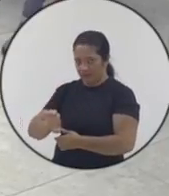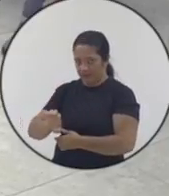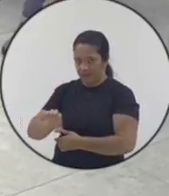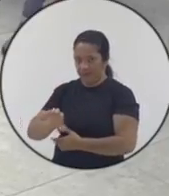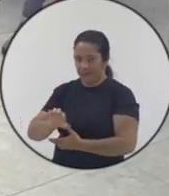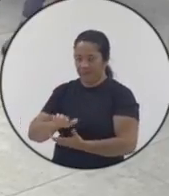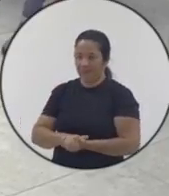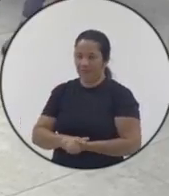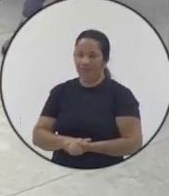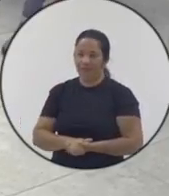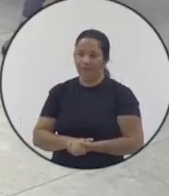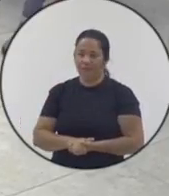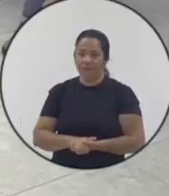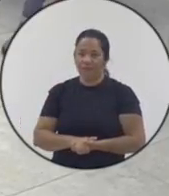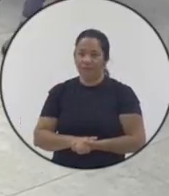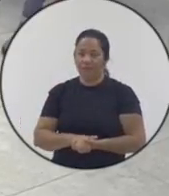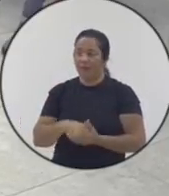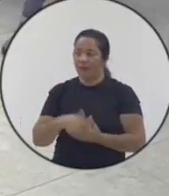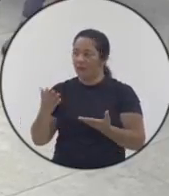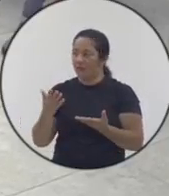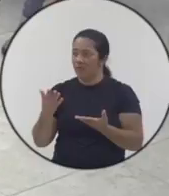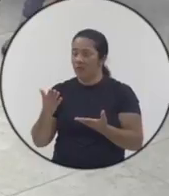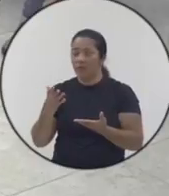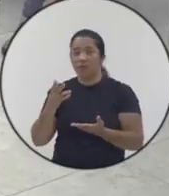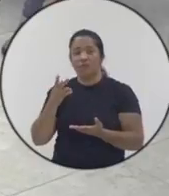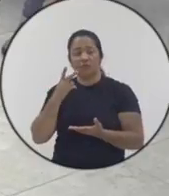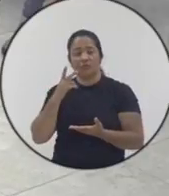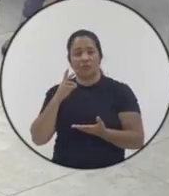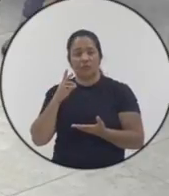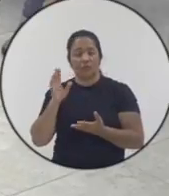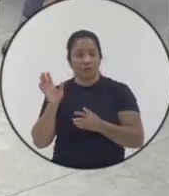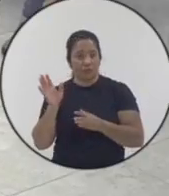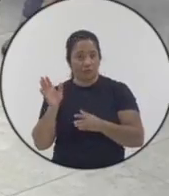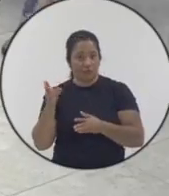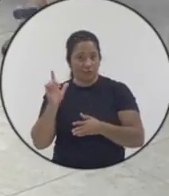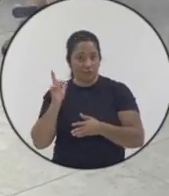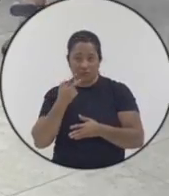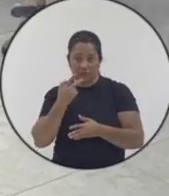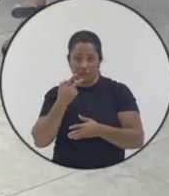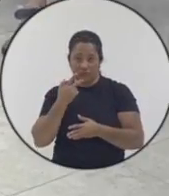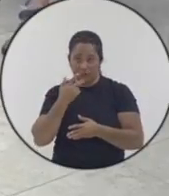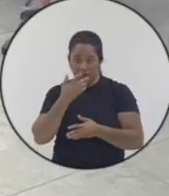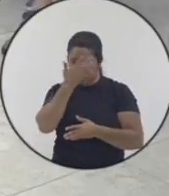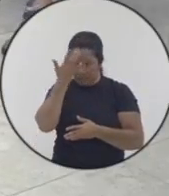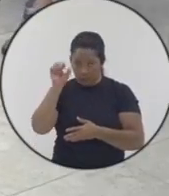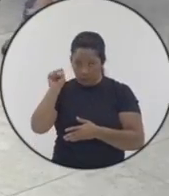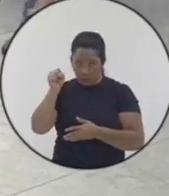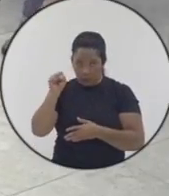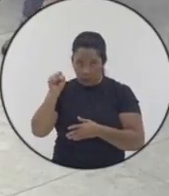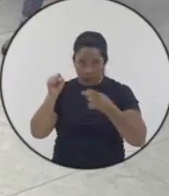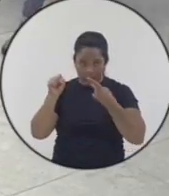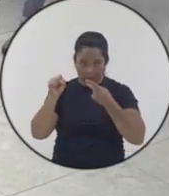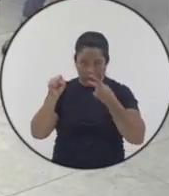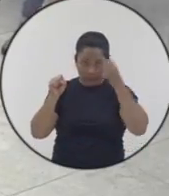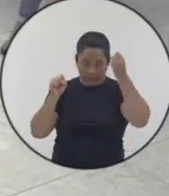Bom, nós tivemos a fala dos nossos 8 convidadas e convidado.